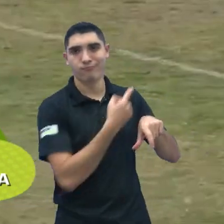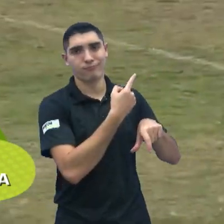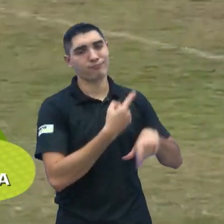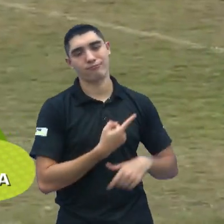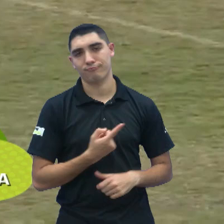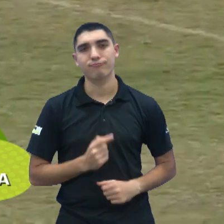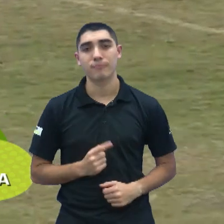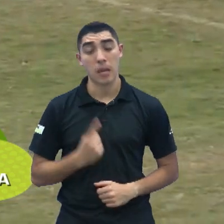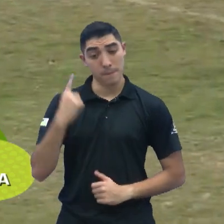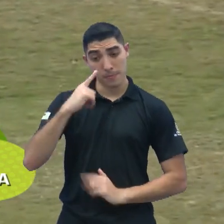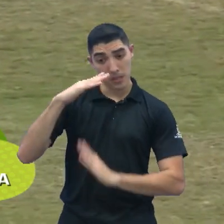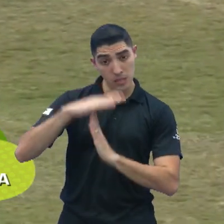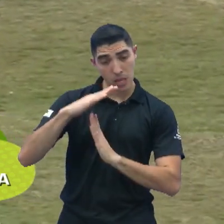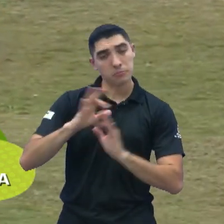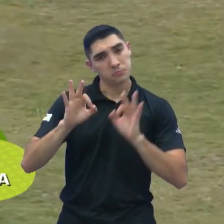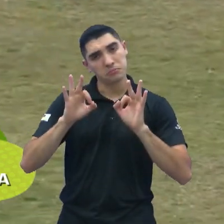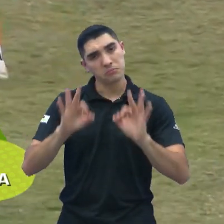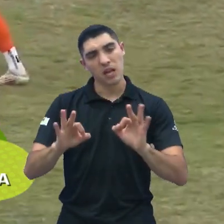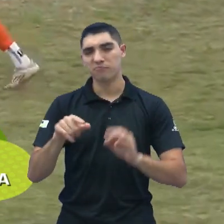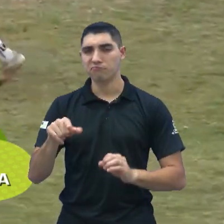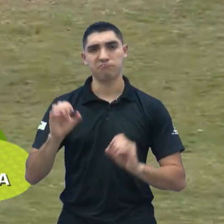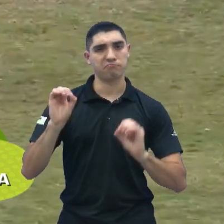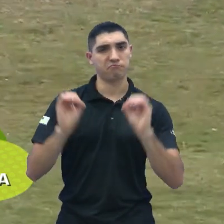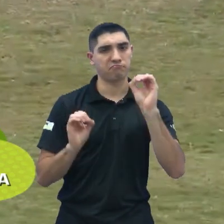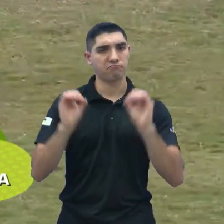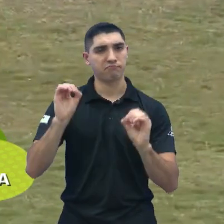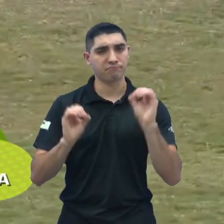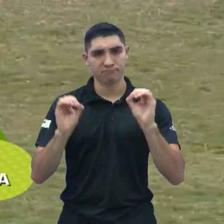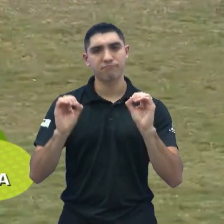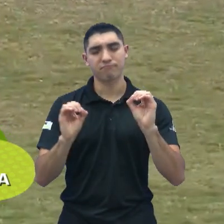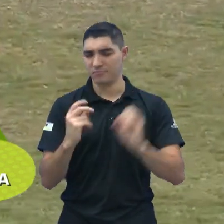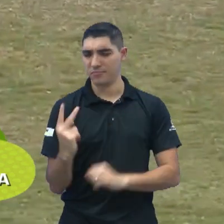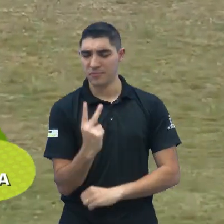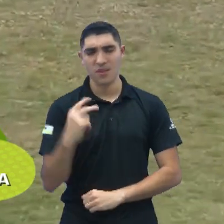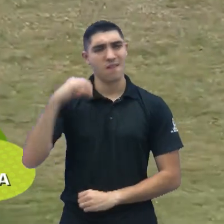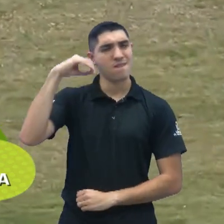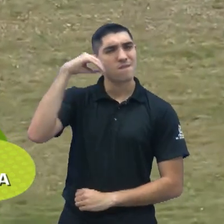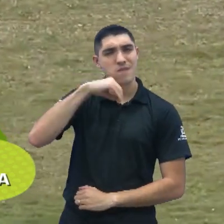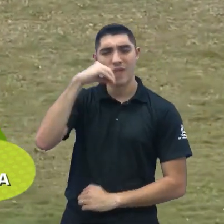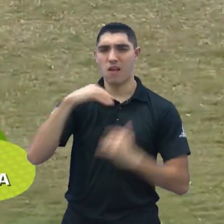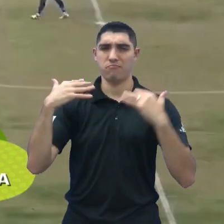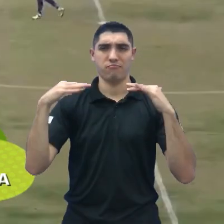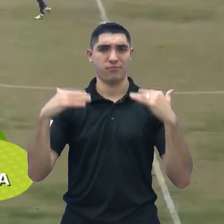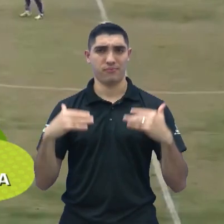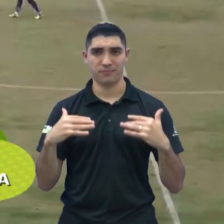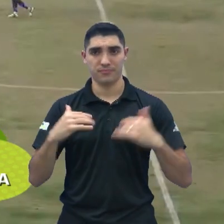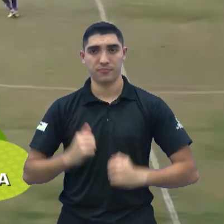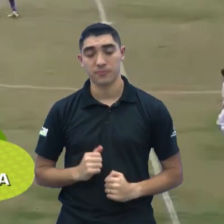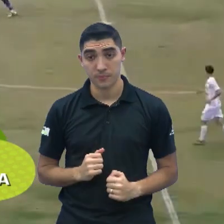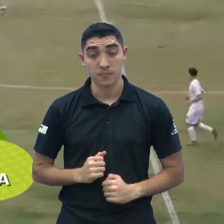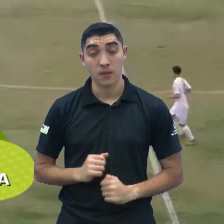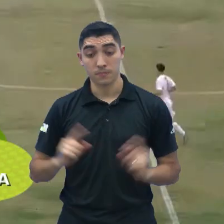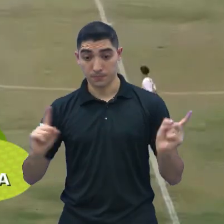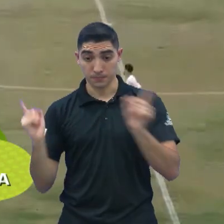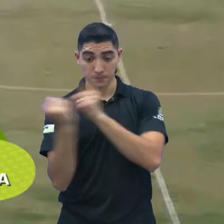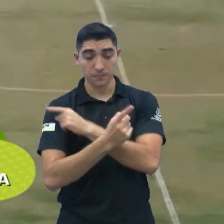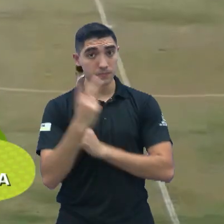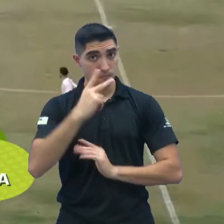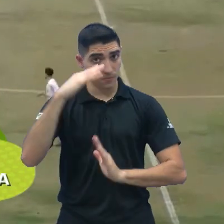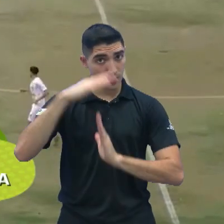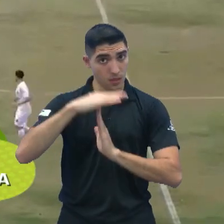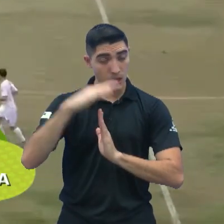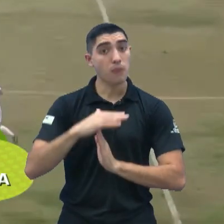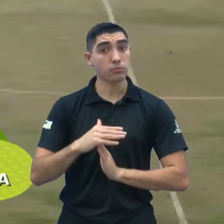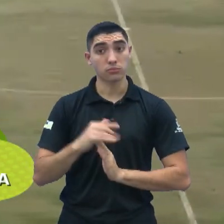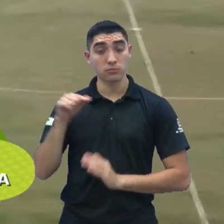perigo. E o primeiro tempo fraco terminou em 0 Comercial, 0 também pro São José. Na segunda etapa, quem começou